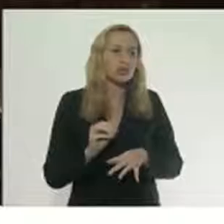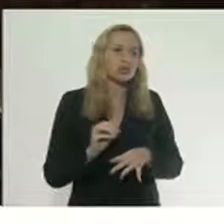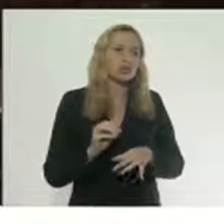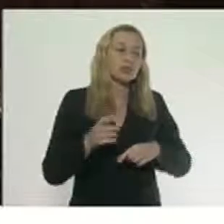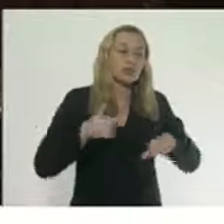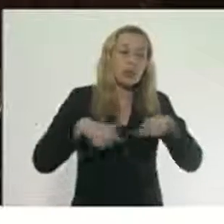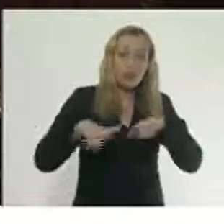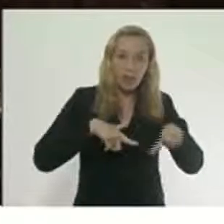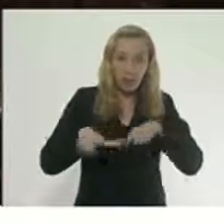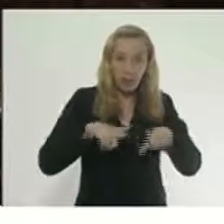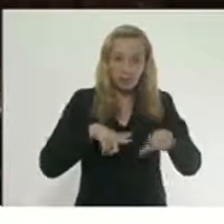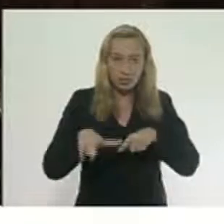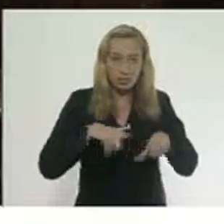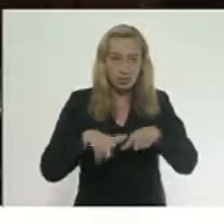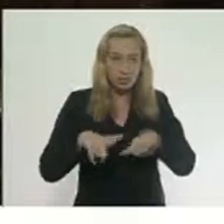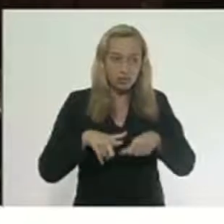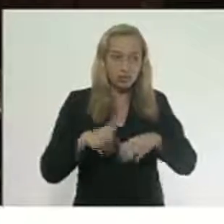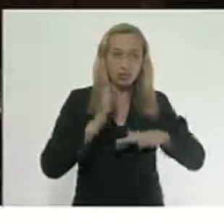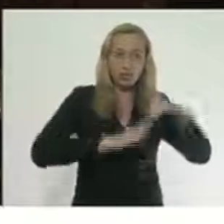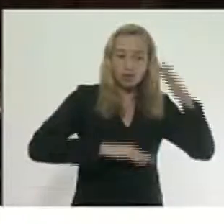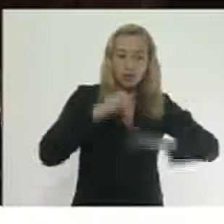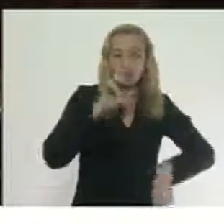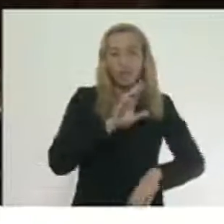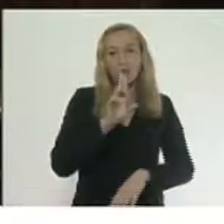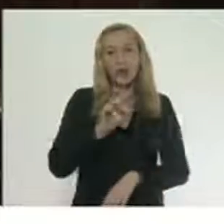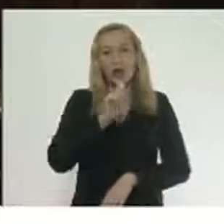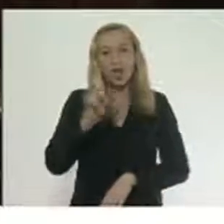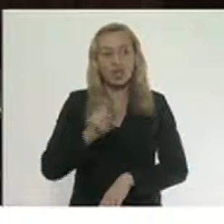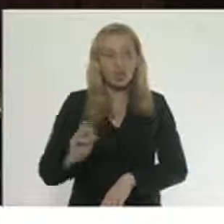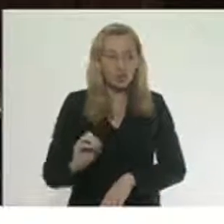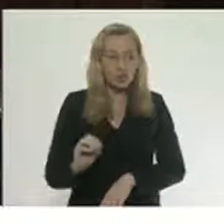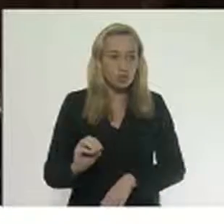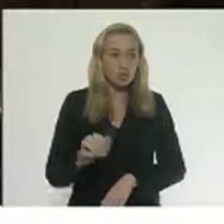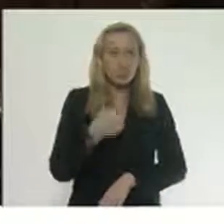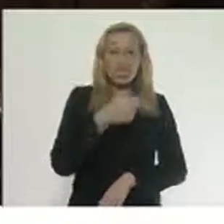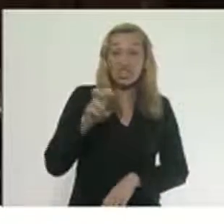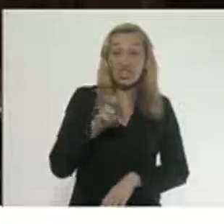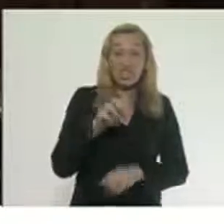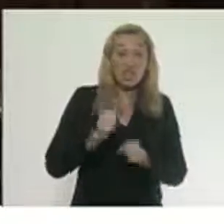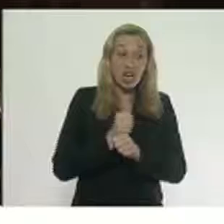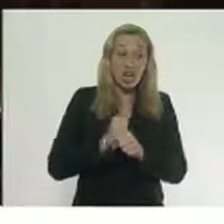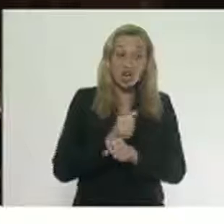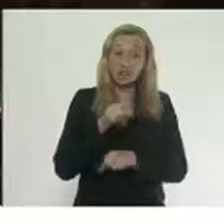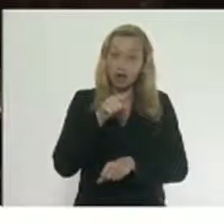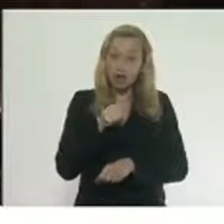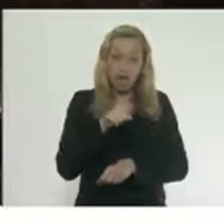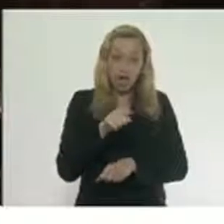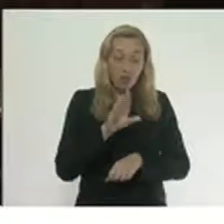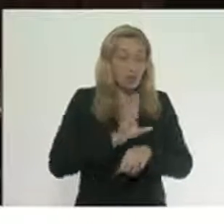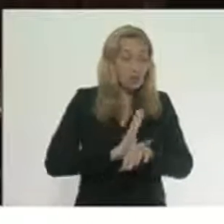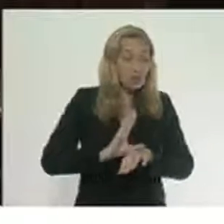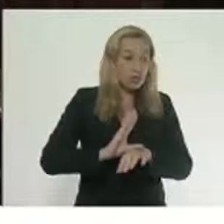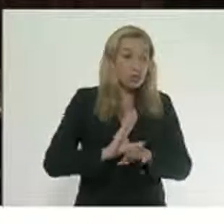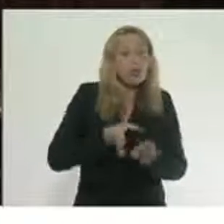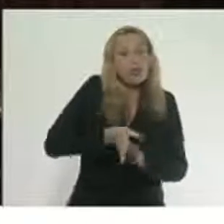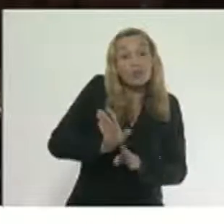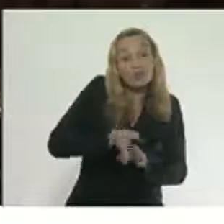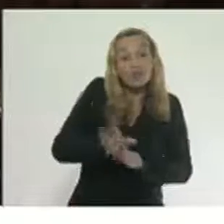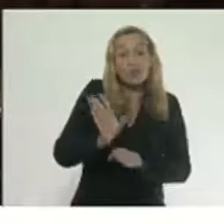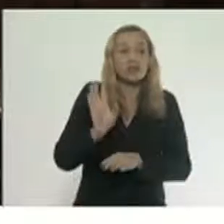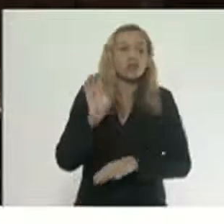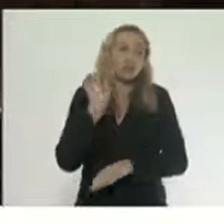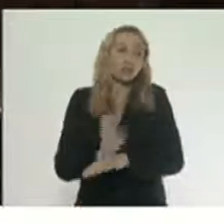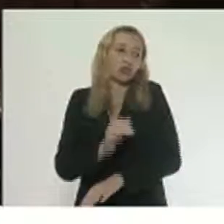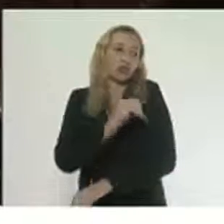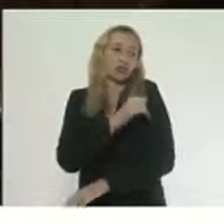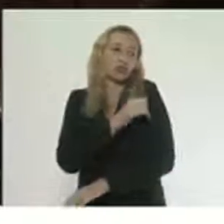UESO. É inaceitável que em 15 anos de existência eles não tenham uma carreira e o Conselho Estadual de Educação define como